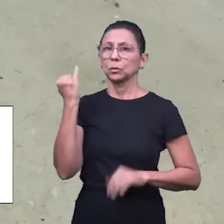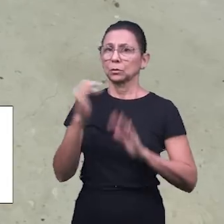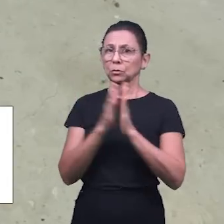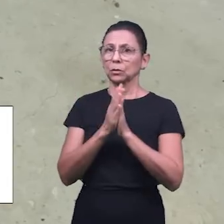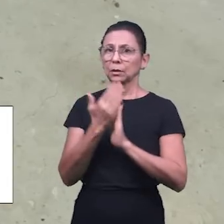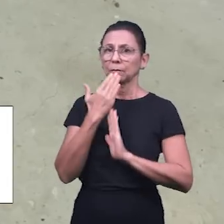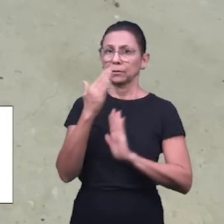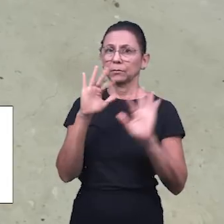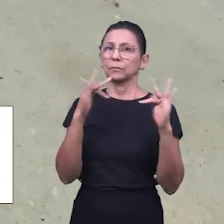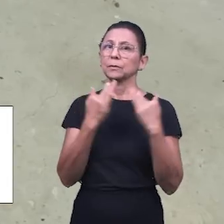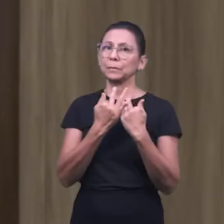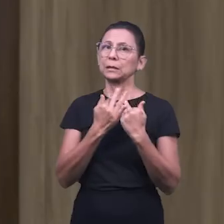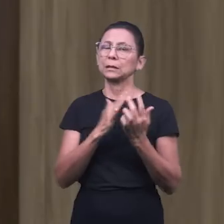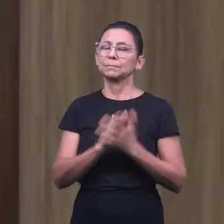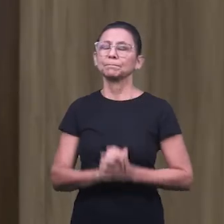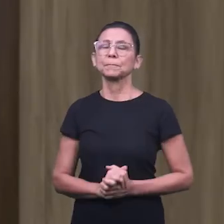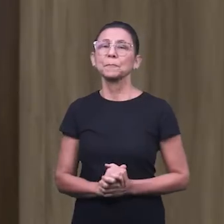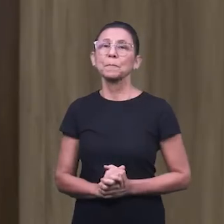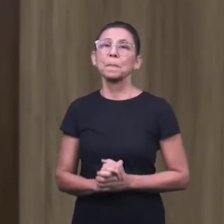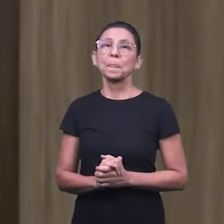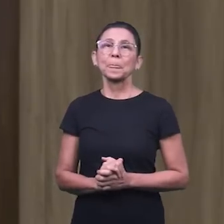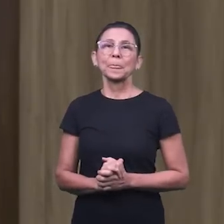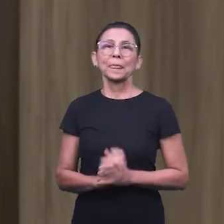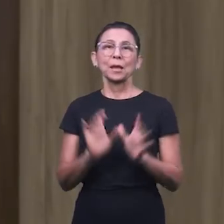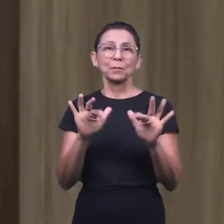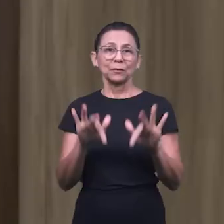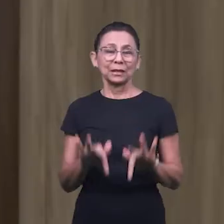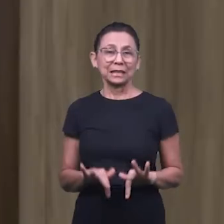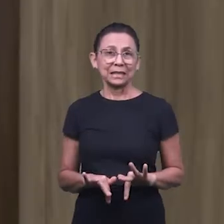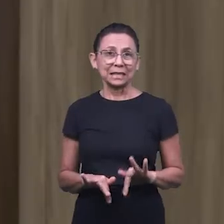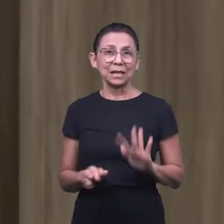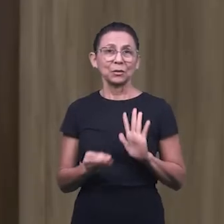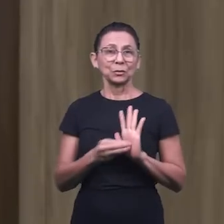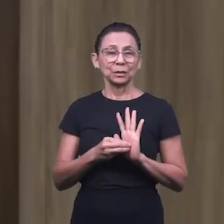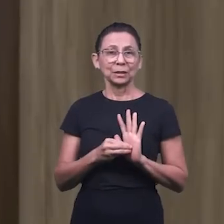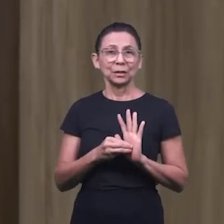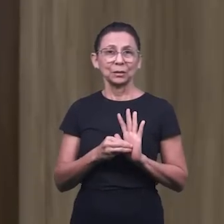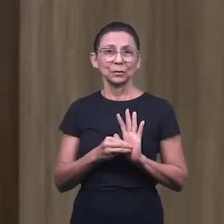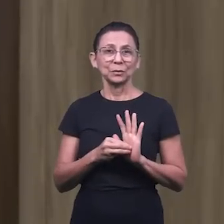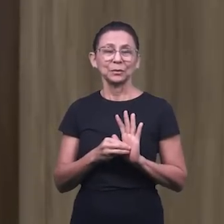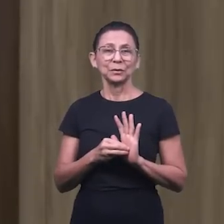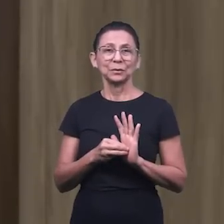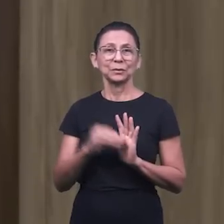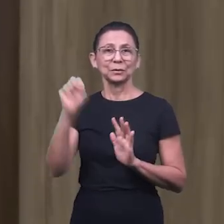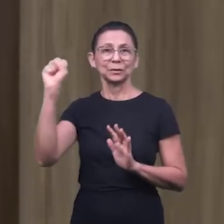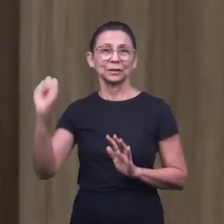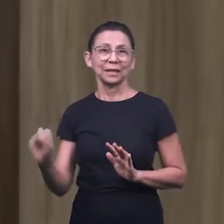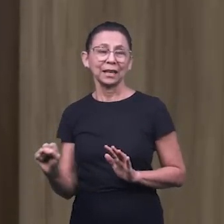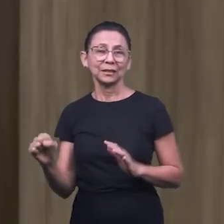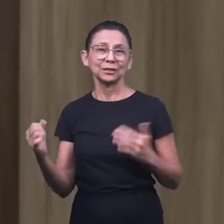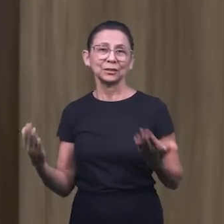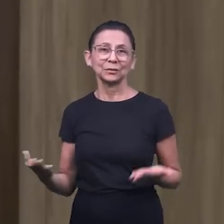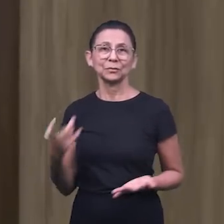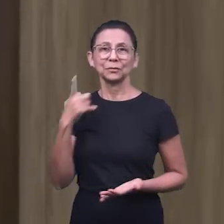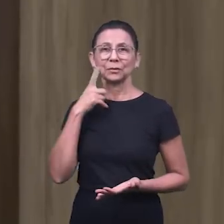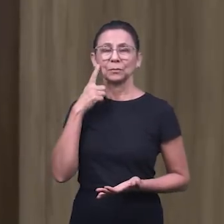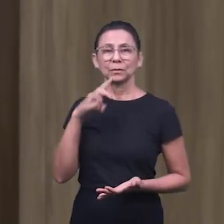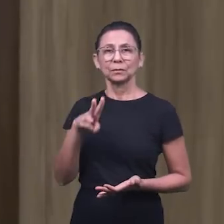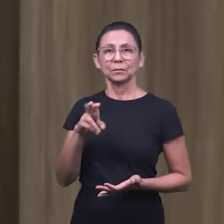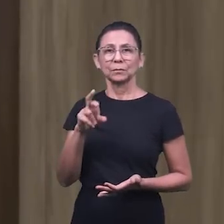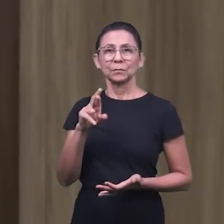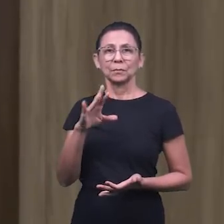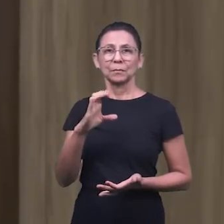essas famílias. Para finalizar os conteúdos da região sudeste, vamos falar agora com o nosso correspondente, Marcelo Rosa,